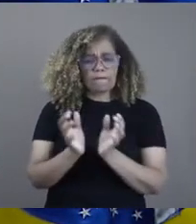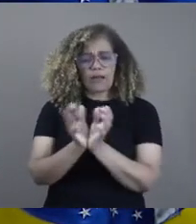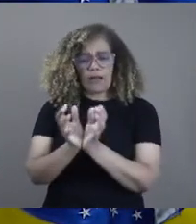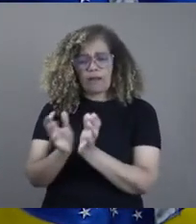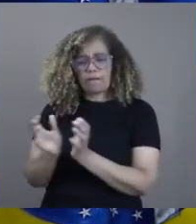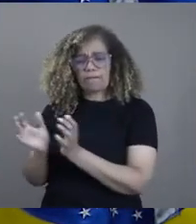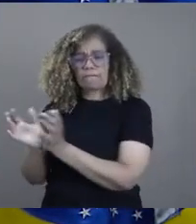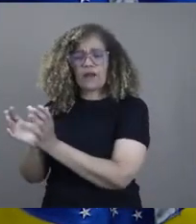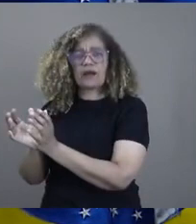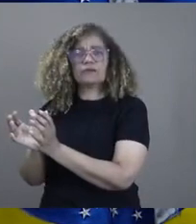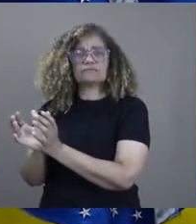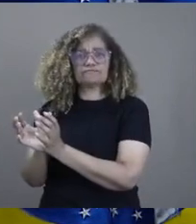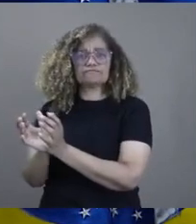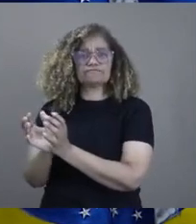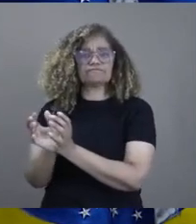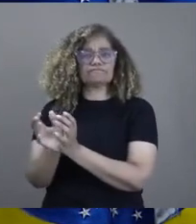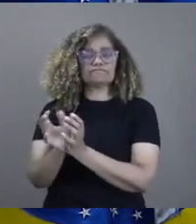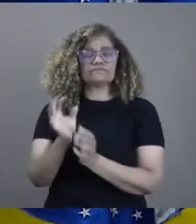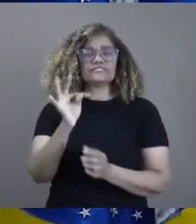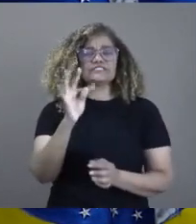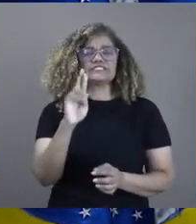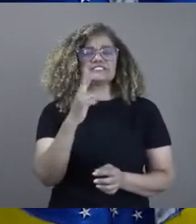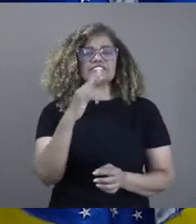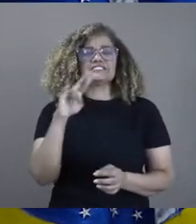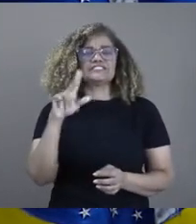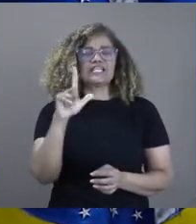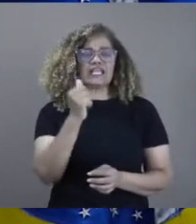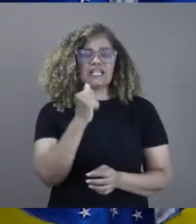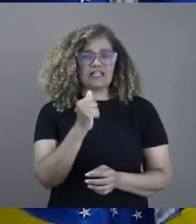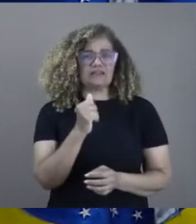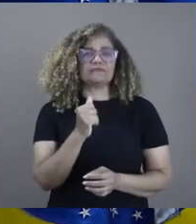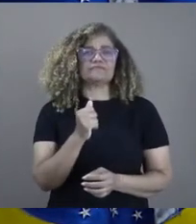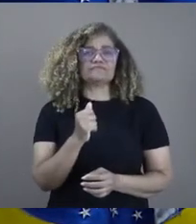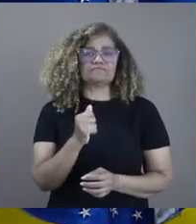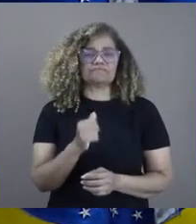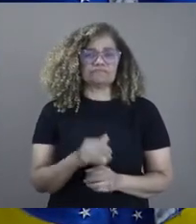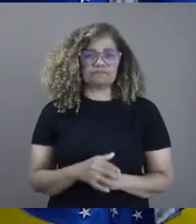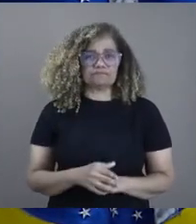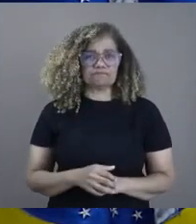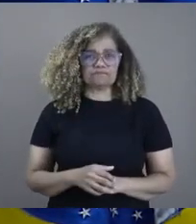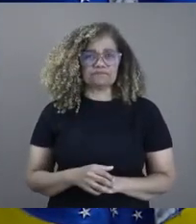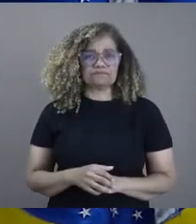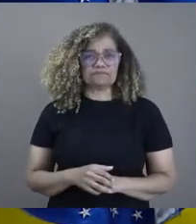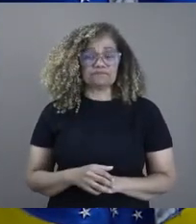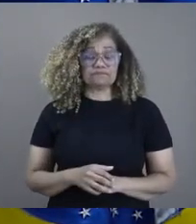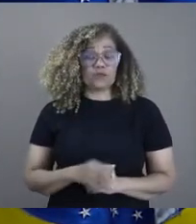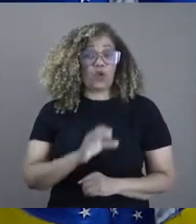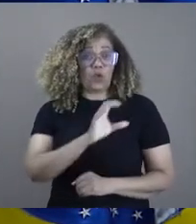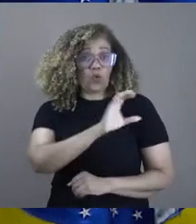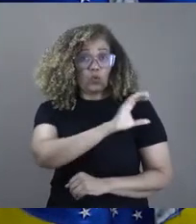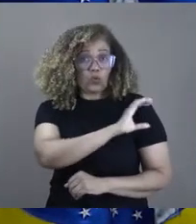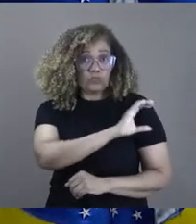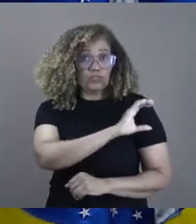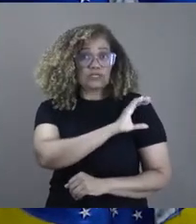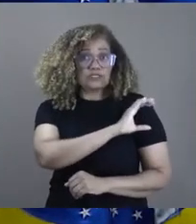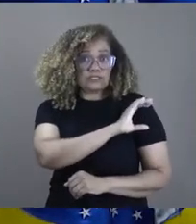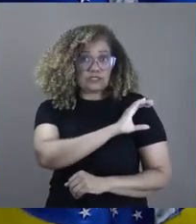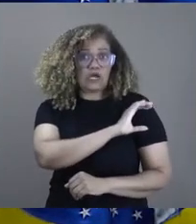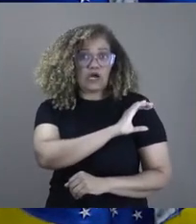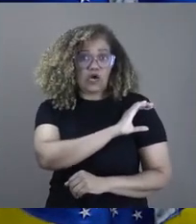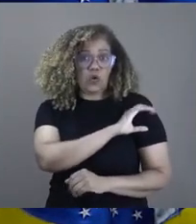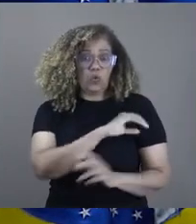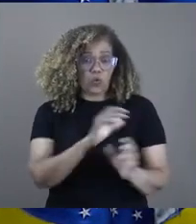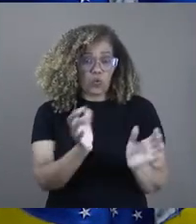sherpas uma das Vertentes de coordenação do